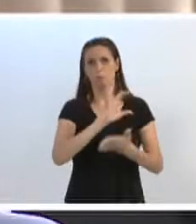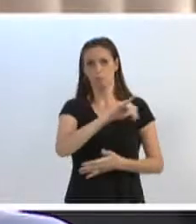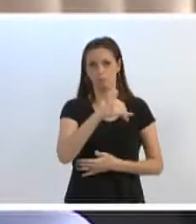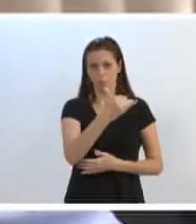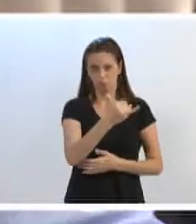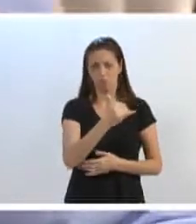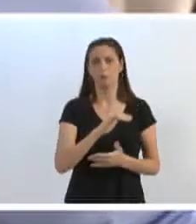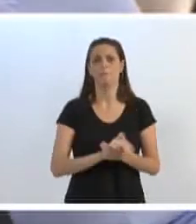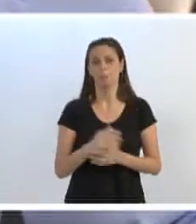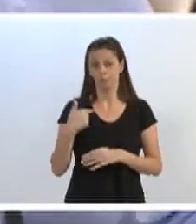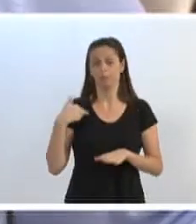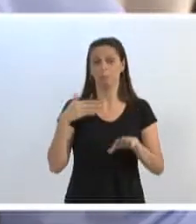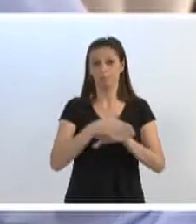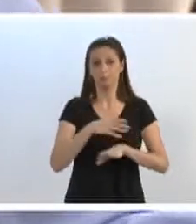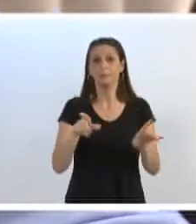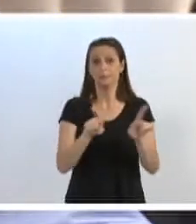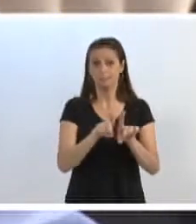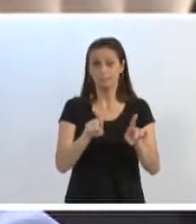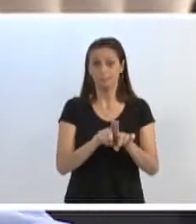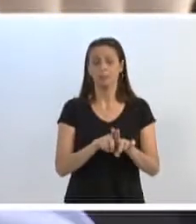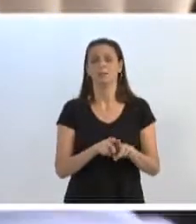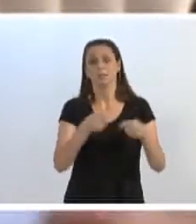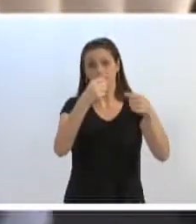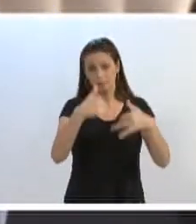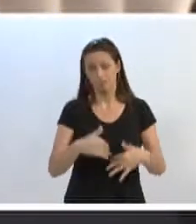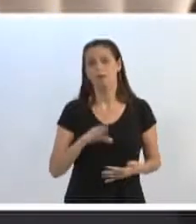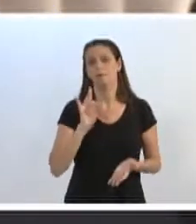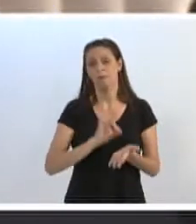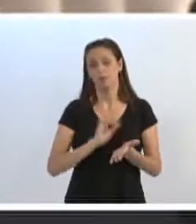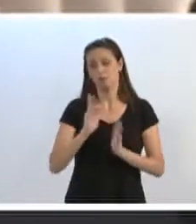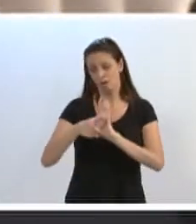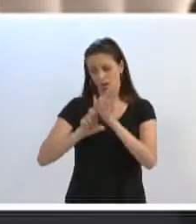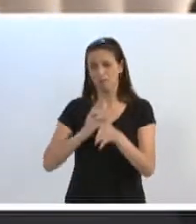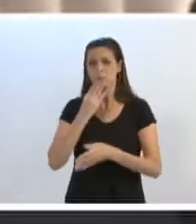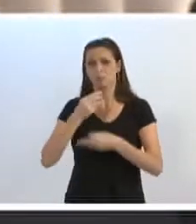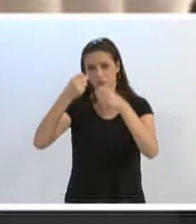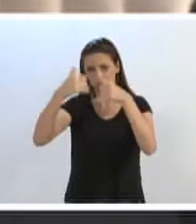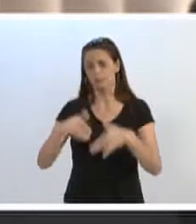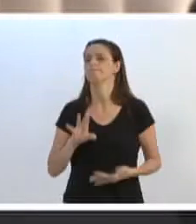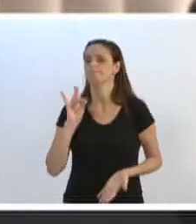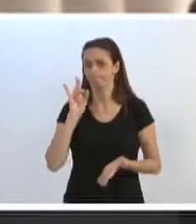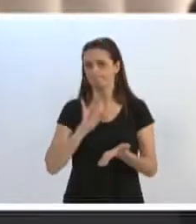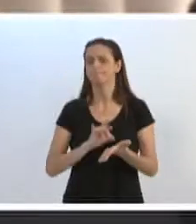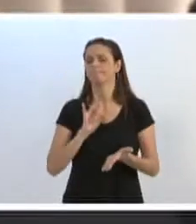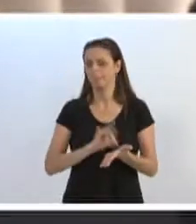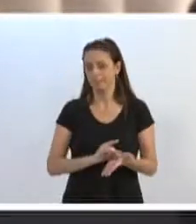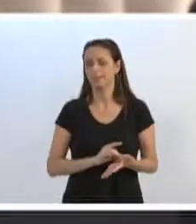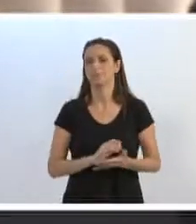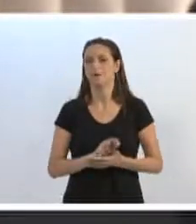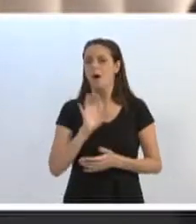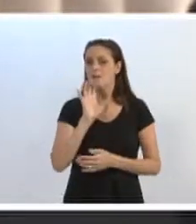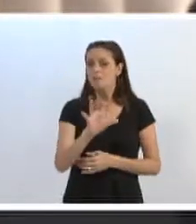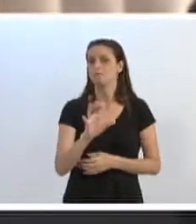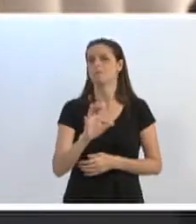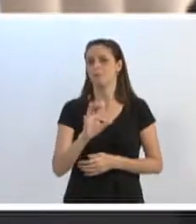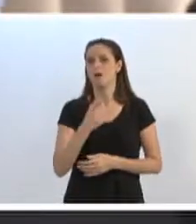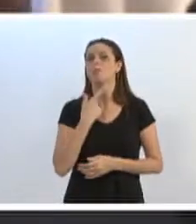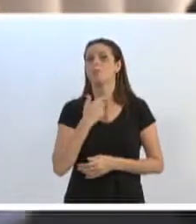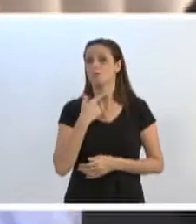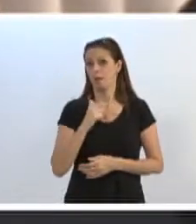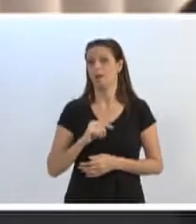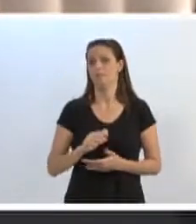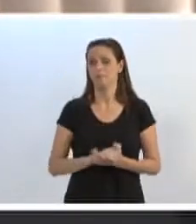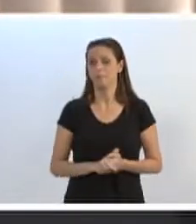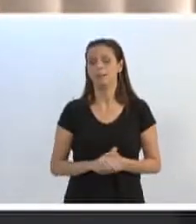Justiça, da qual faço parte, e, de fato, foi essa fala que ocorreu, foi essa a nossa intenção naquele momento, e que bom que